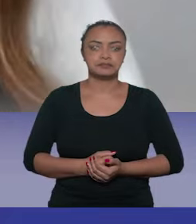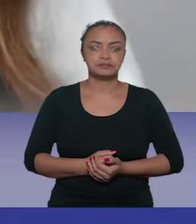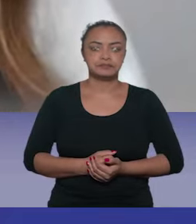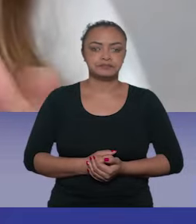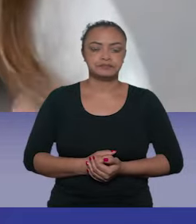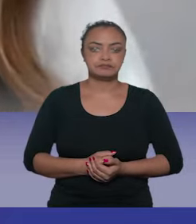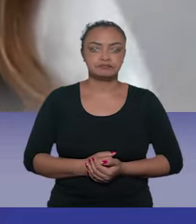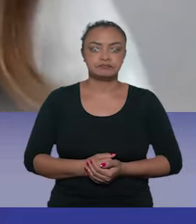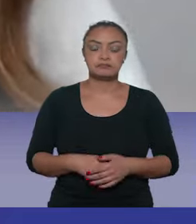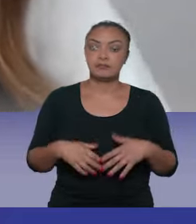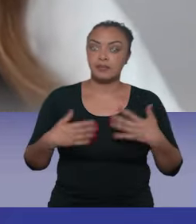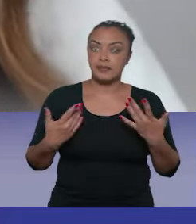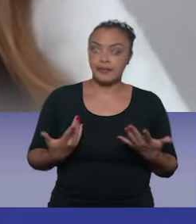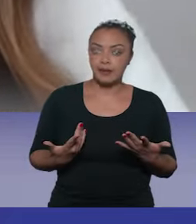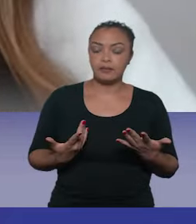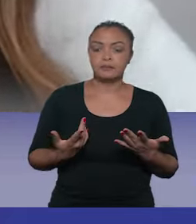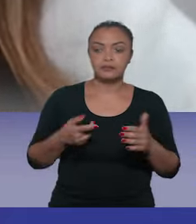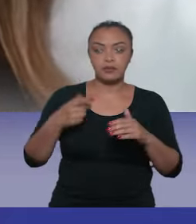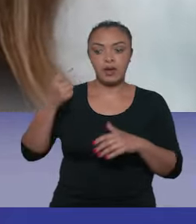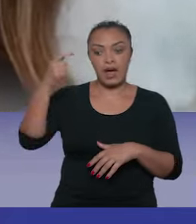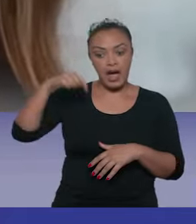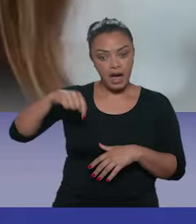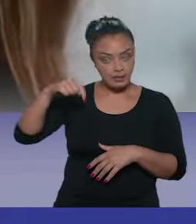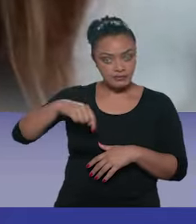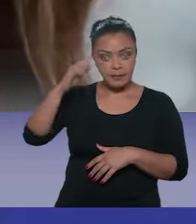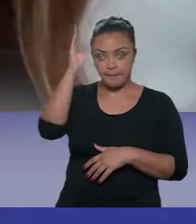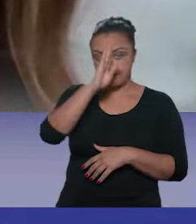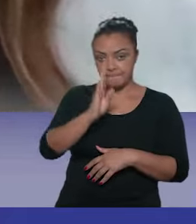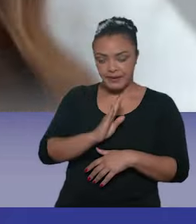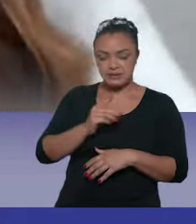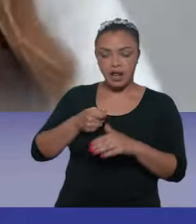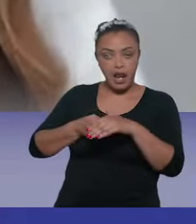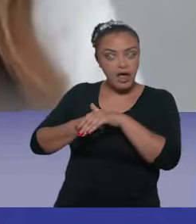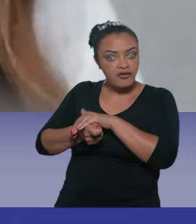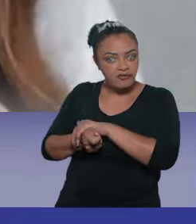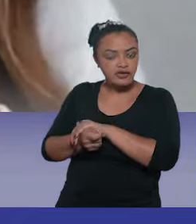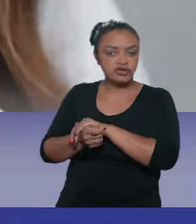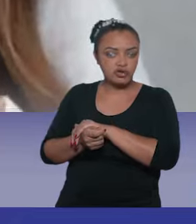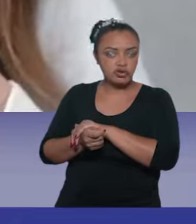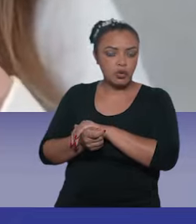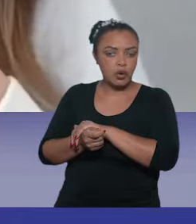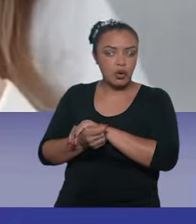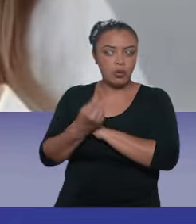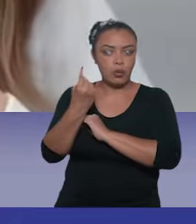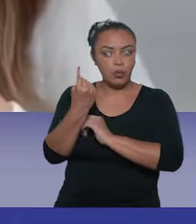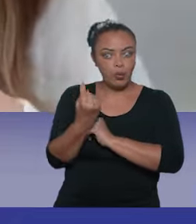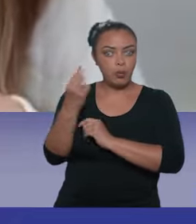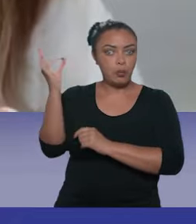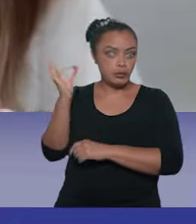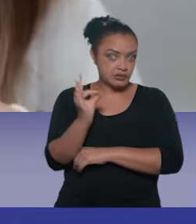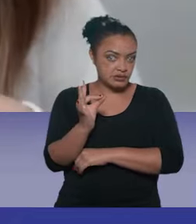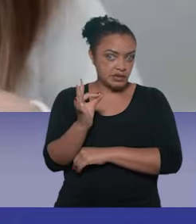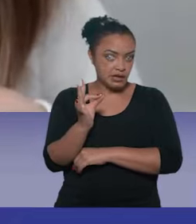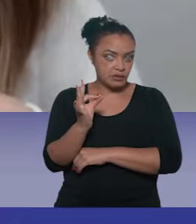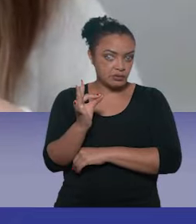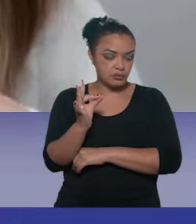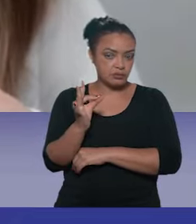de 1,5%. Ou seja, a participação que os brasileiros, a carteira de um investidor brasileiro